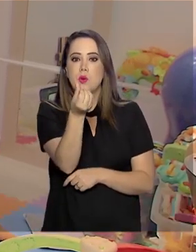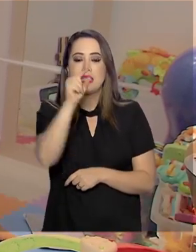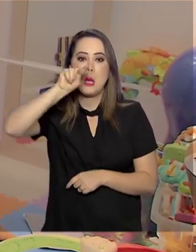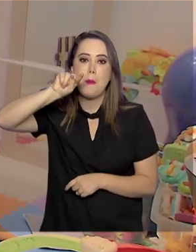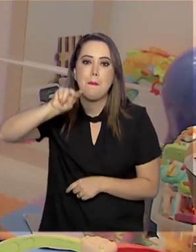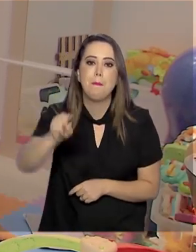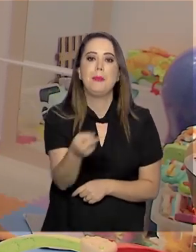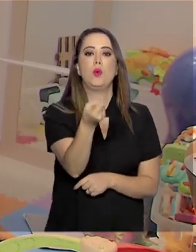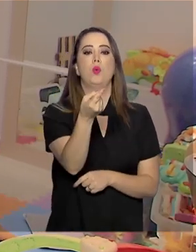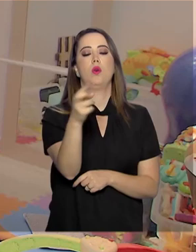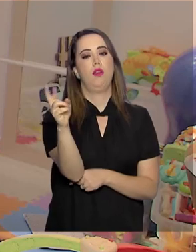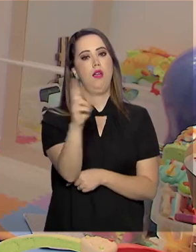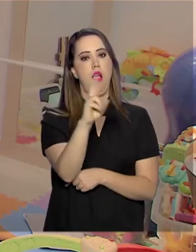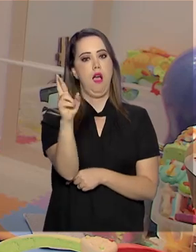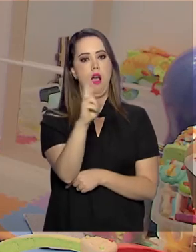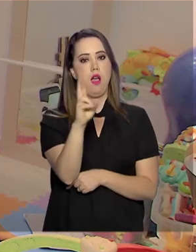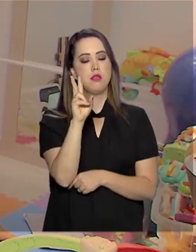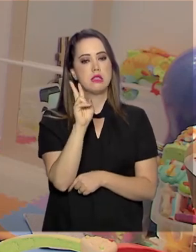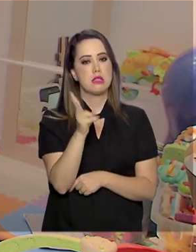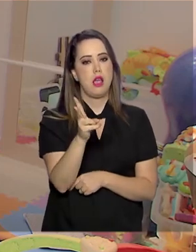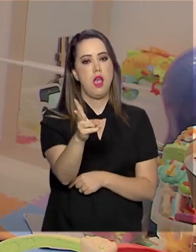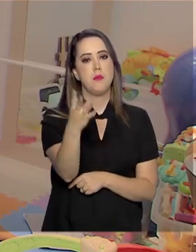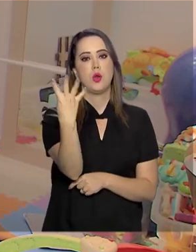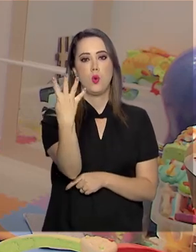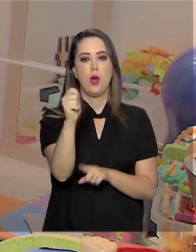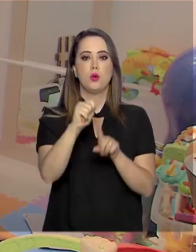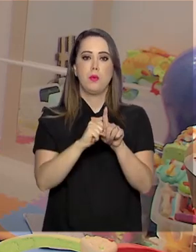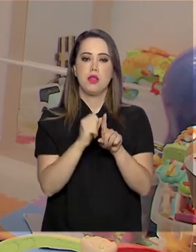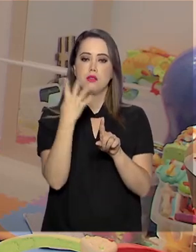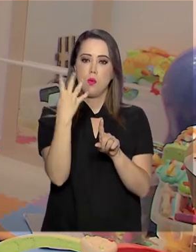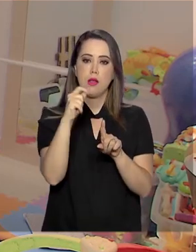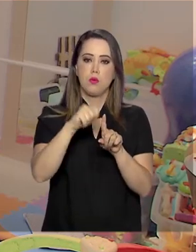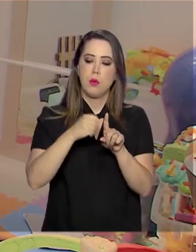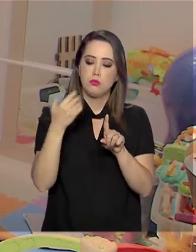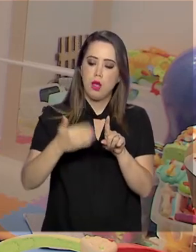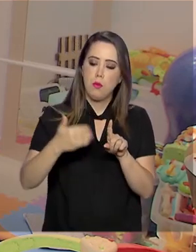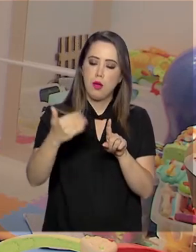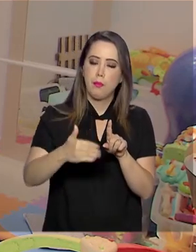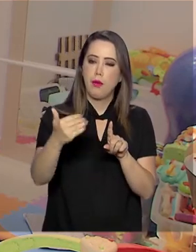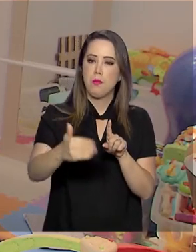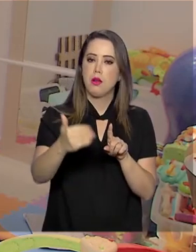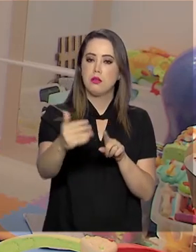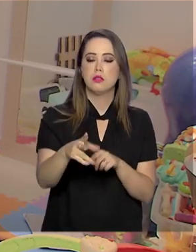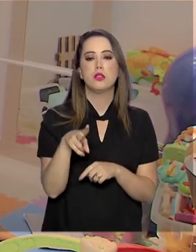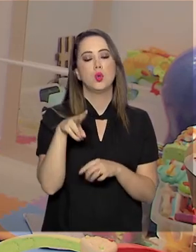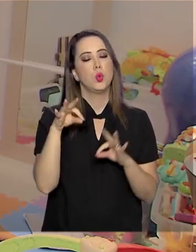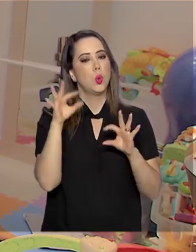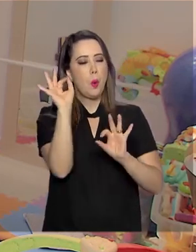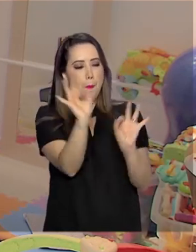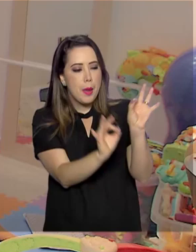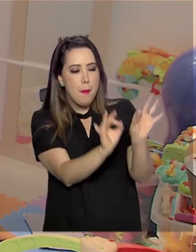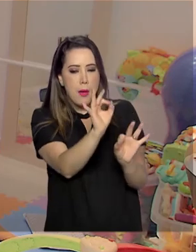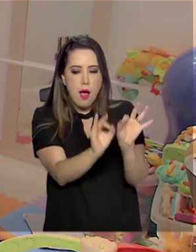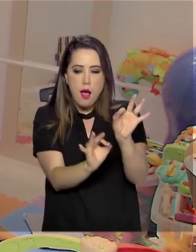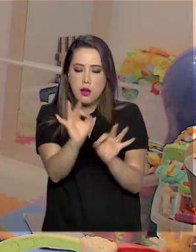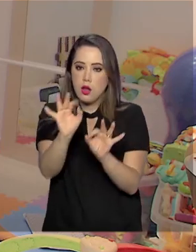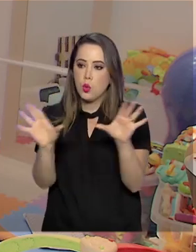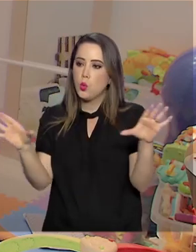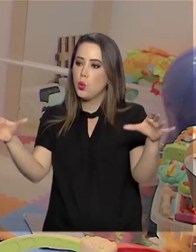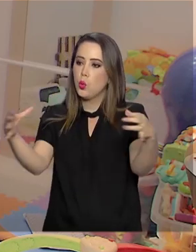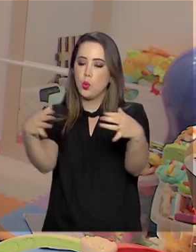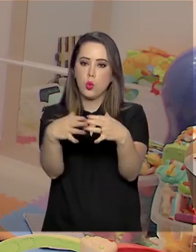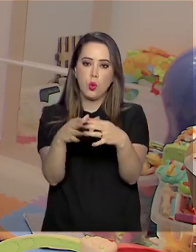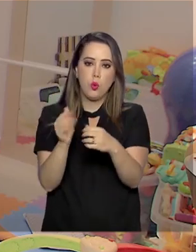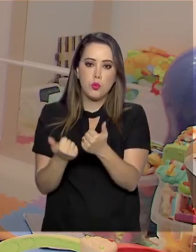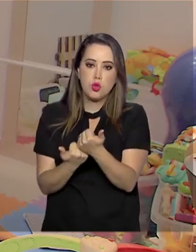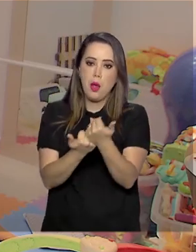quatro meses e para o resto da vida além de medicação ela precisa ainda de toda uma infraestrutura e de uma equipe multidisciplinar